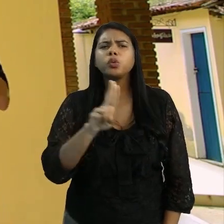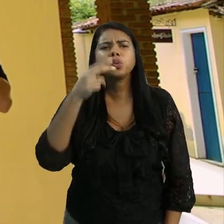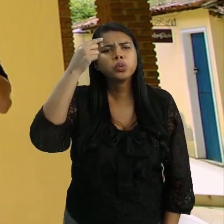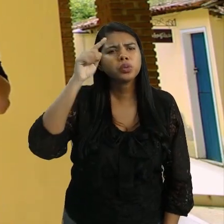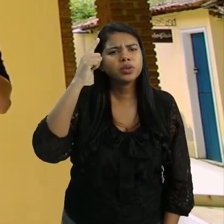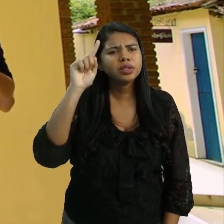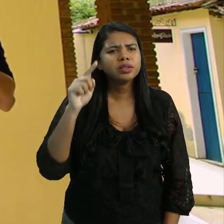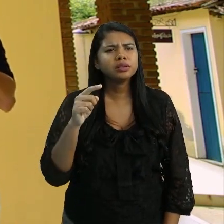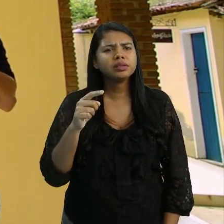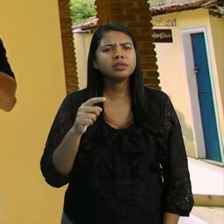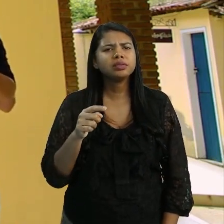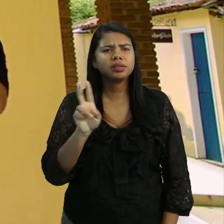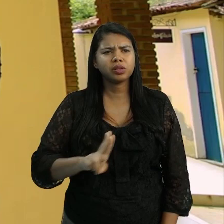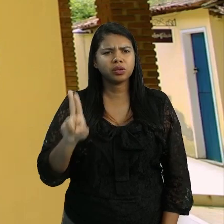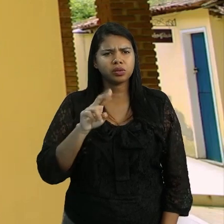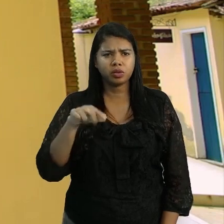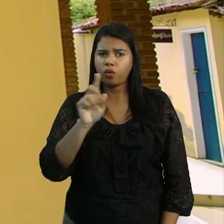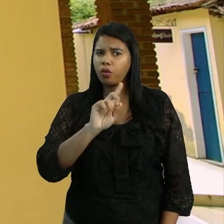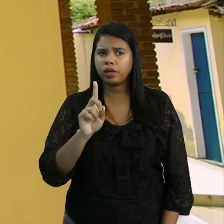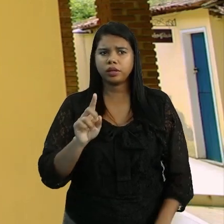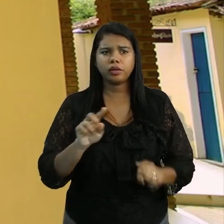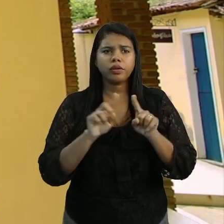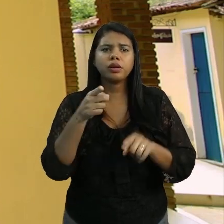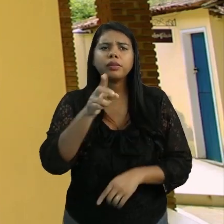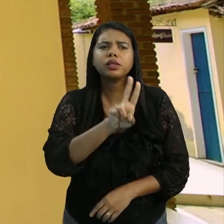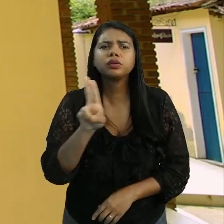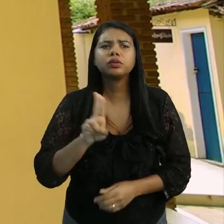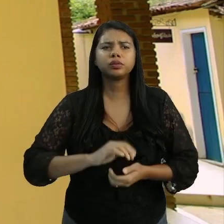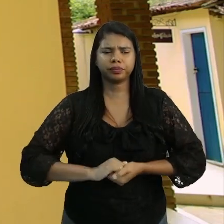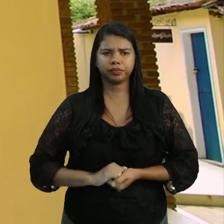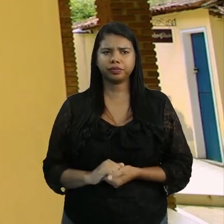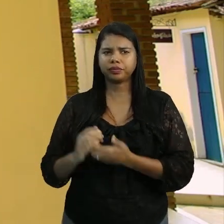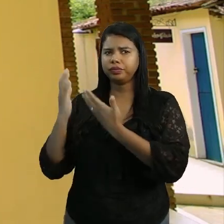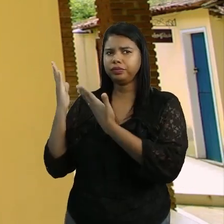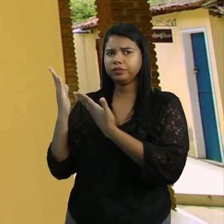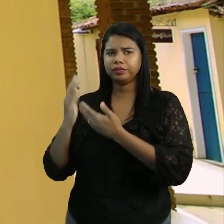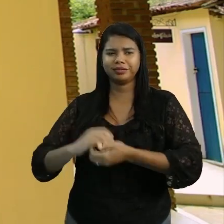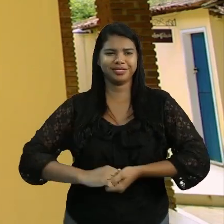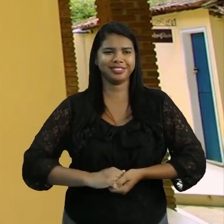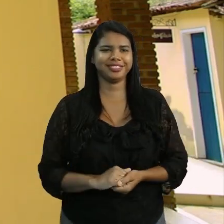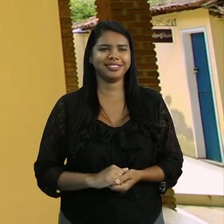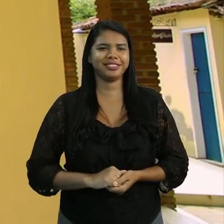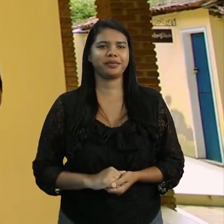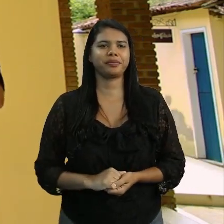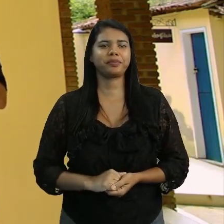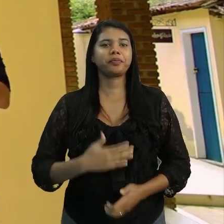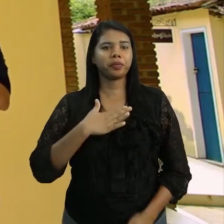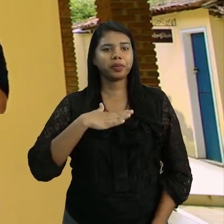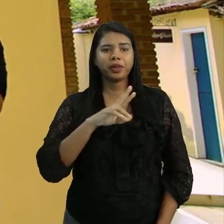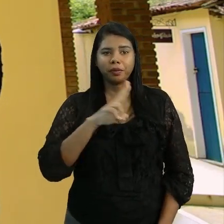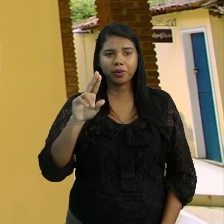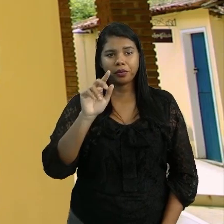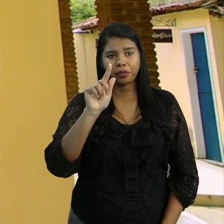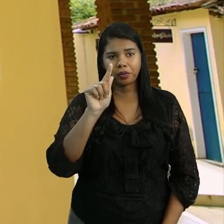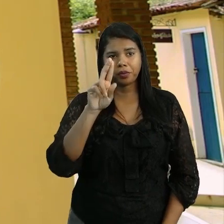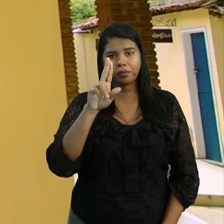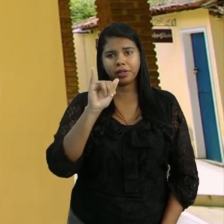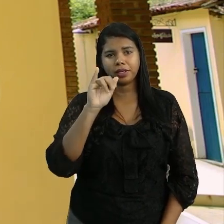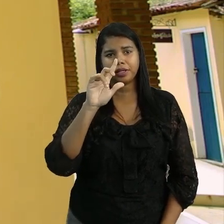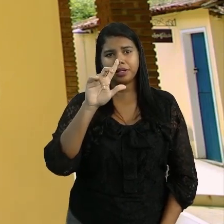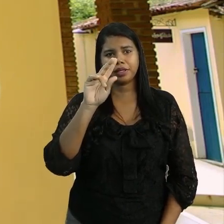significado sentimental. Totalmente. Muito então, bem observado. Perfeitamente observado. Obrigado. Agora, ó, antes de encerrar aqui, eu tenho uma curiosidade